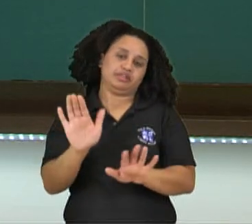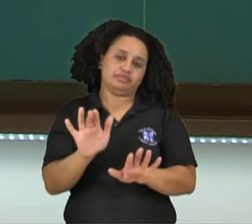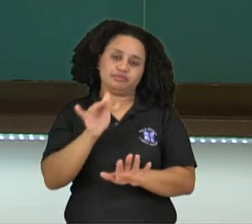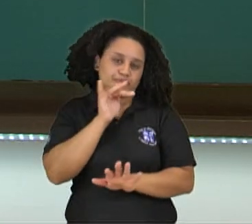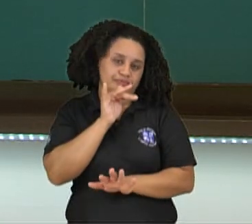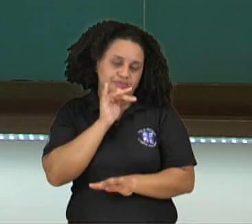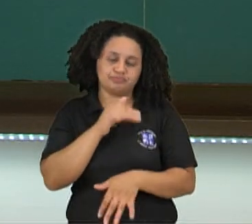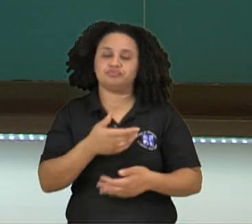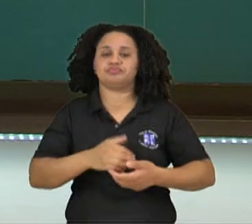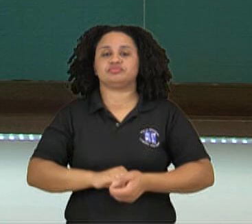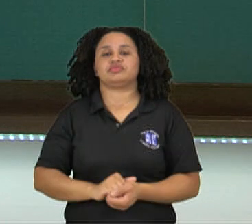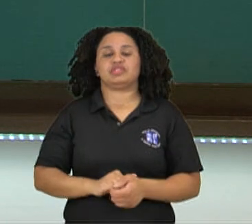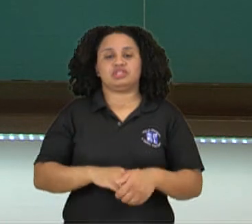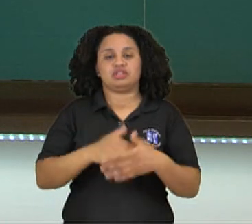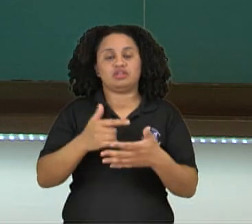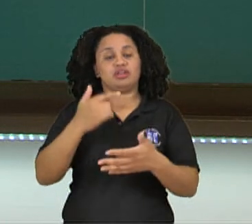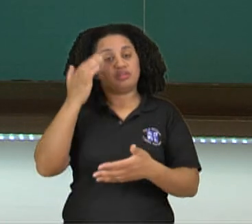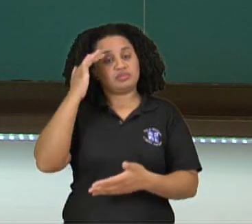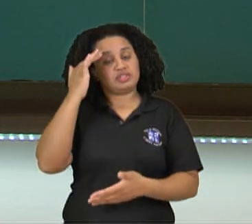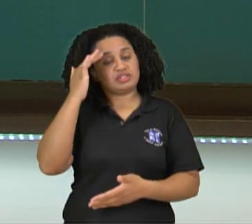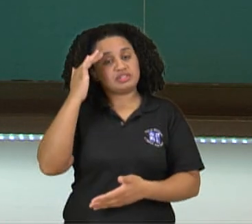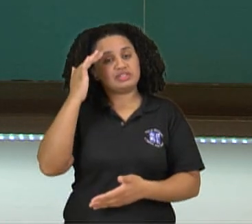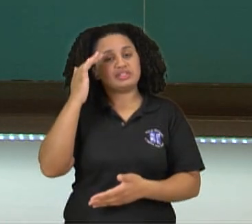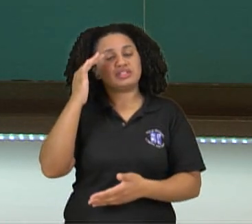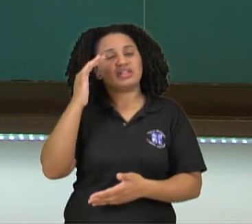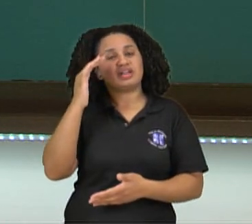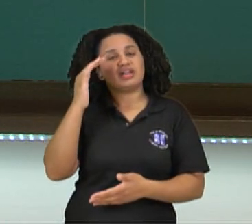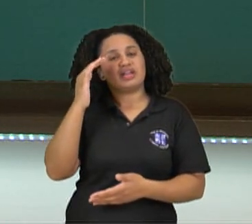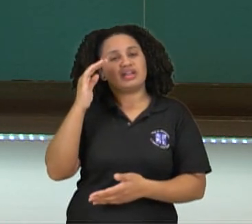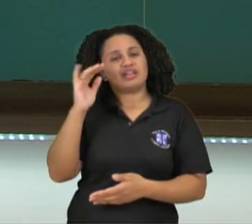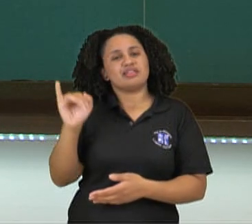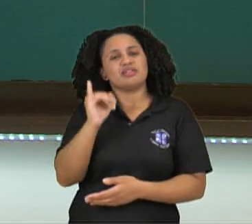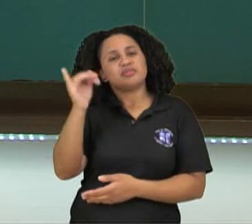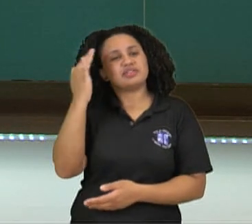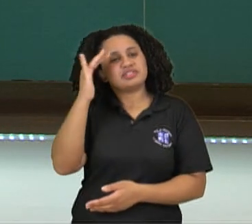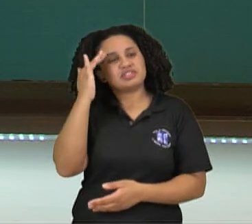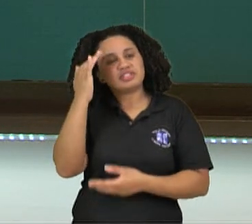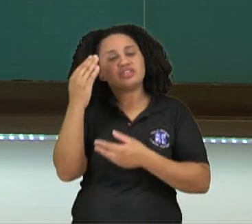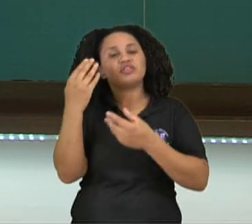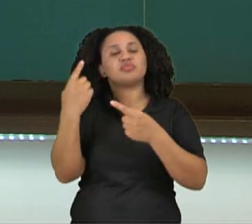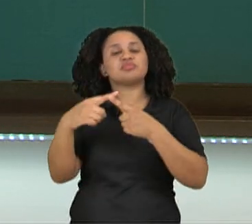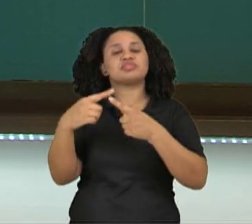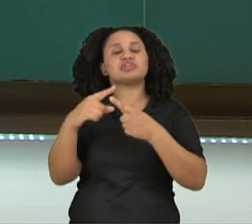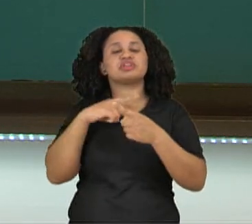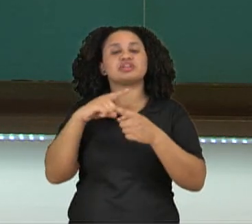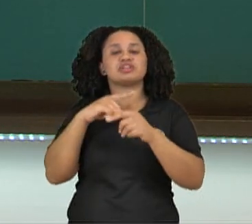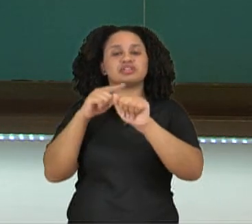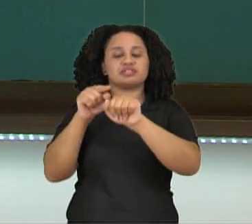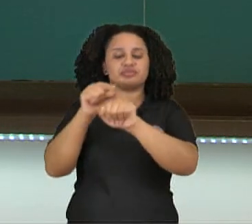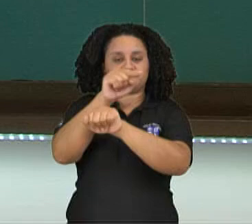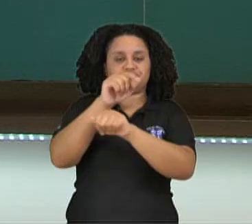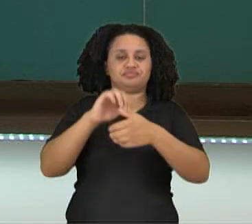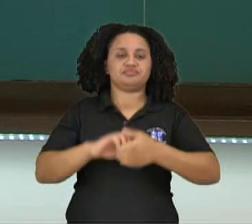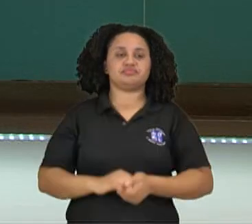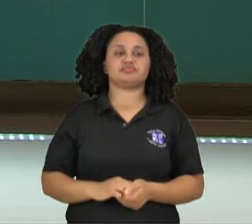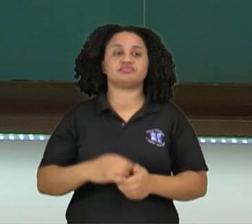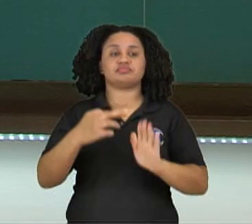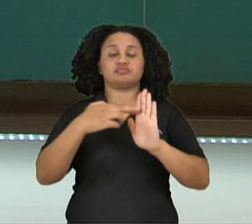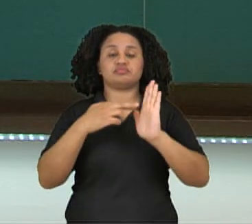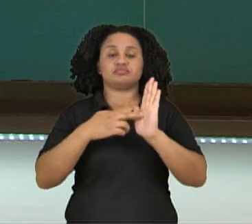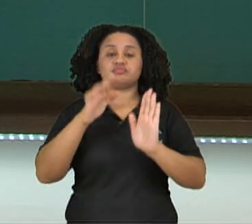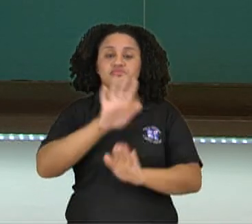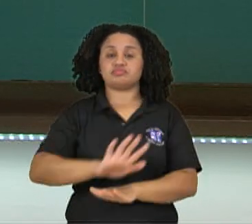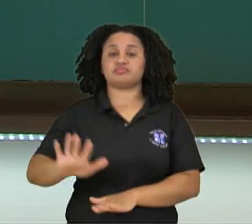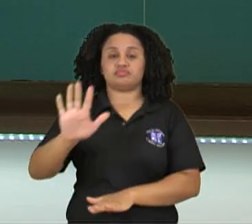saber só que existe esse acento da crase que nós chamamos de acento grave. Regras gerais de acentuação. Então, nós temos aqui